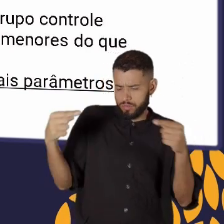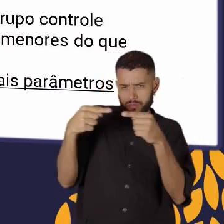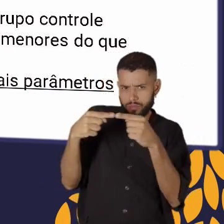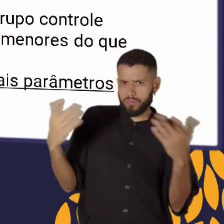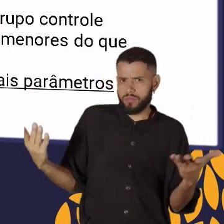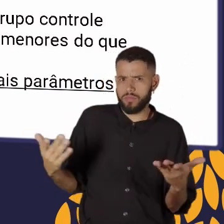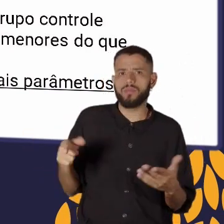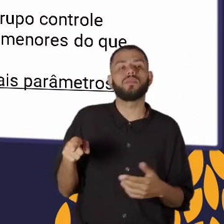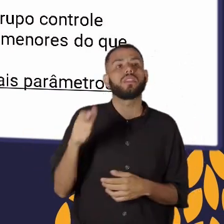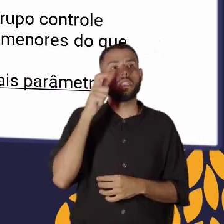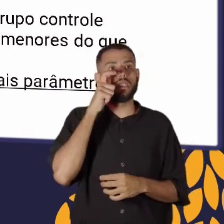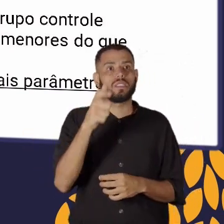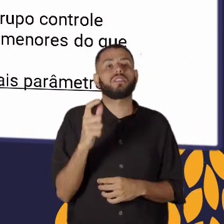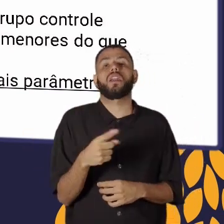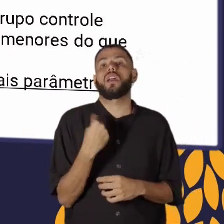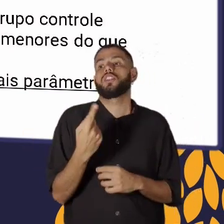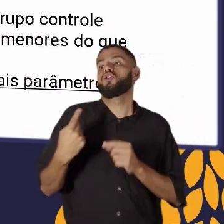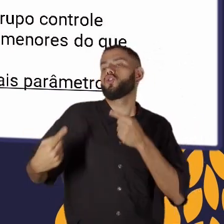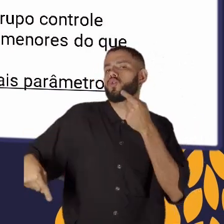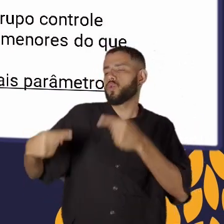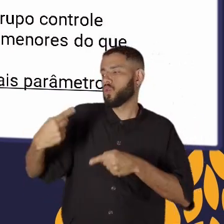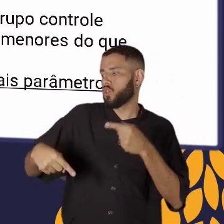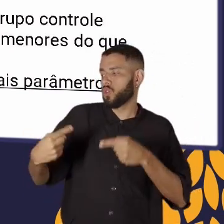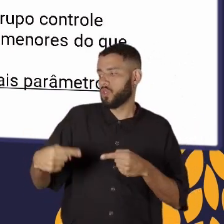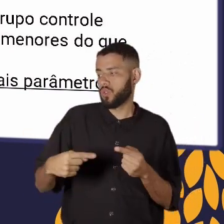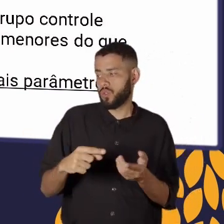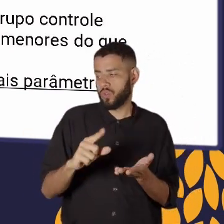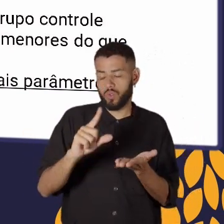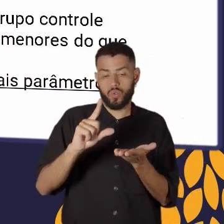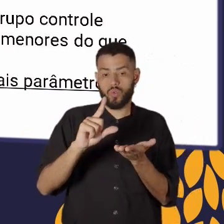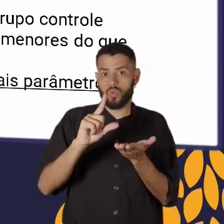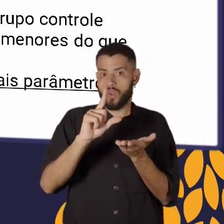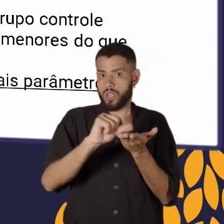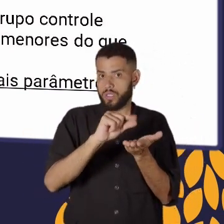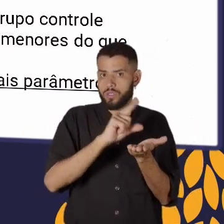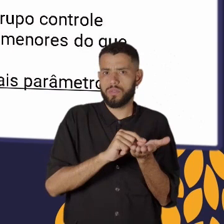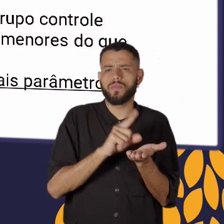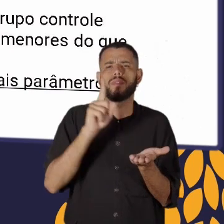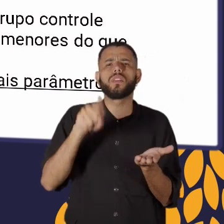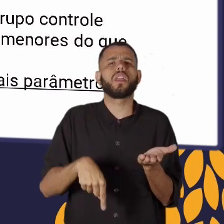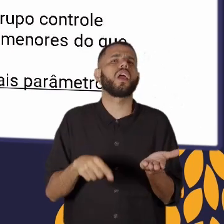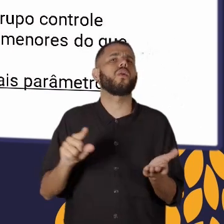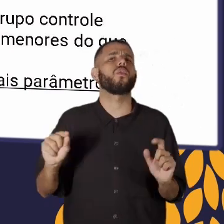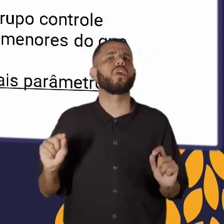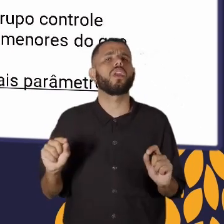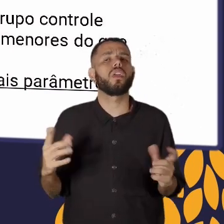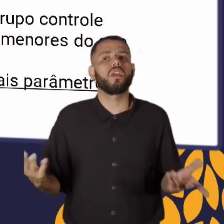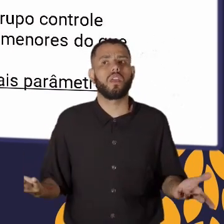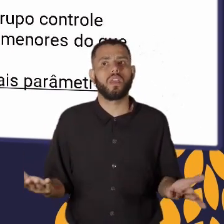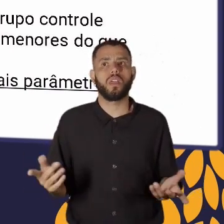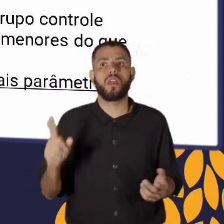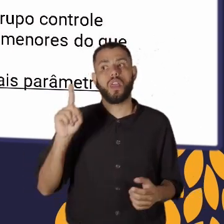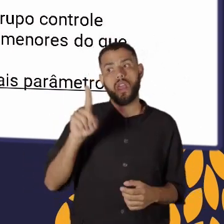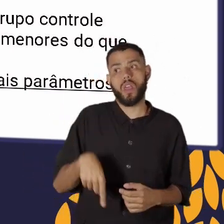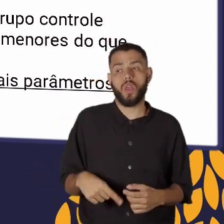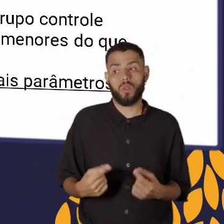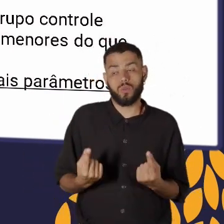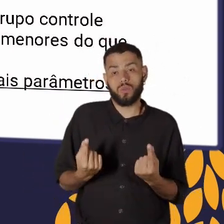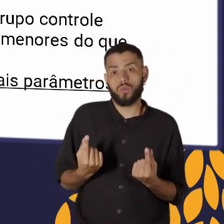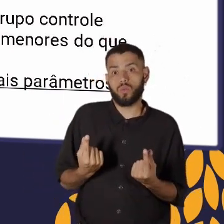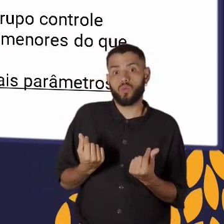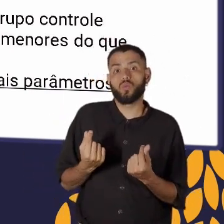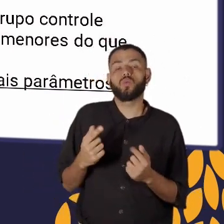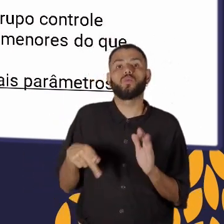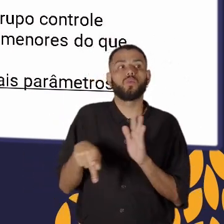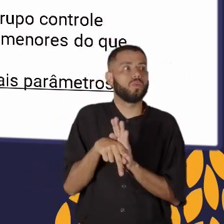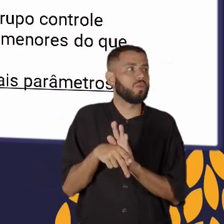que a gente discute no artigo, inclusive, que é a questão dos custos que envolvem o ensaio clínico,